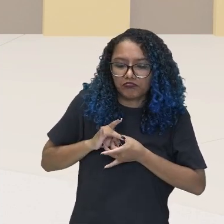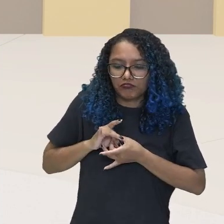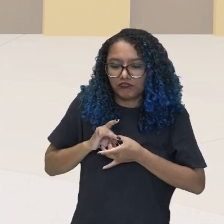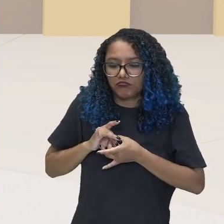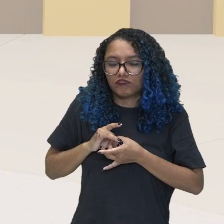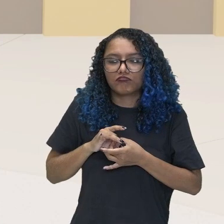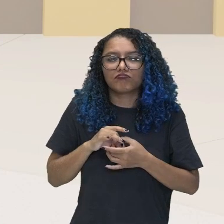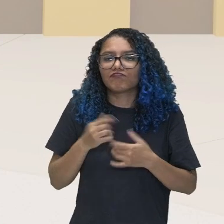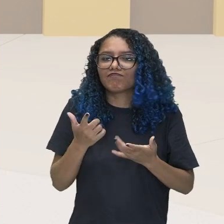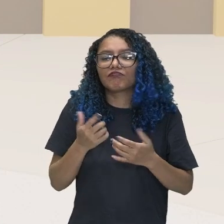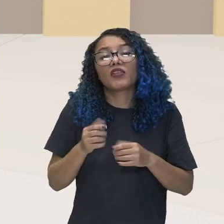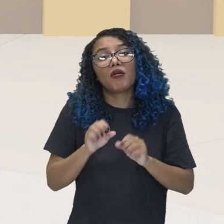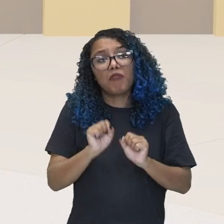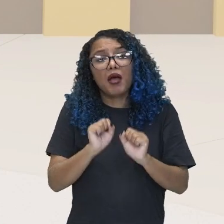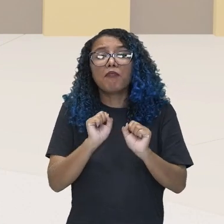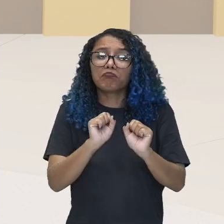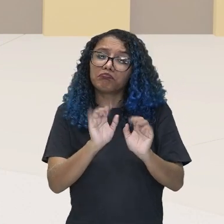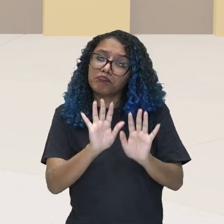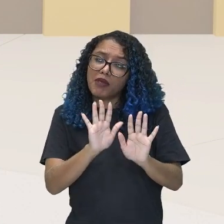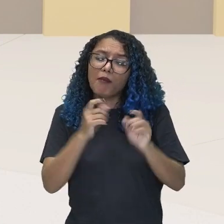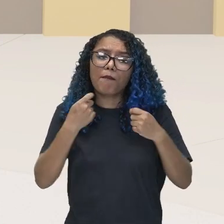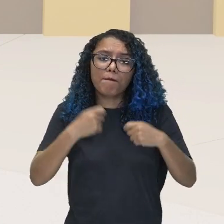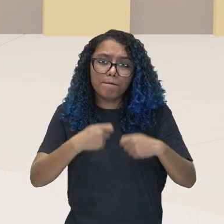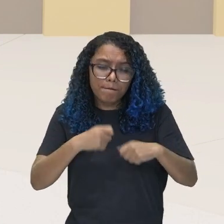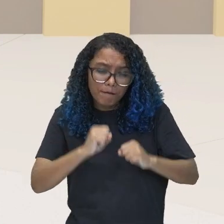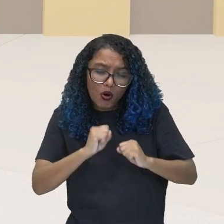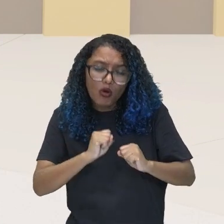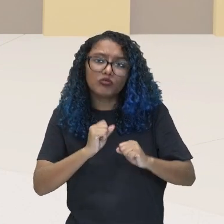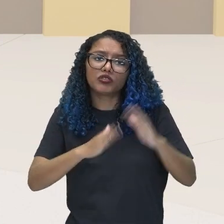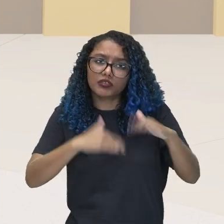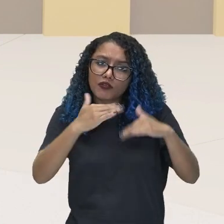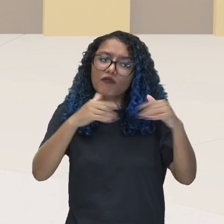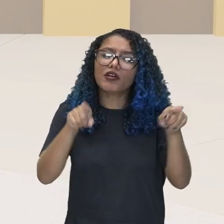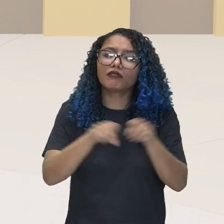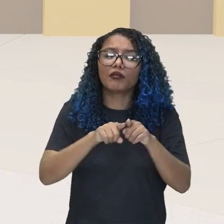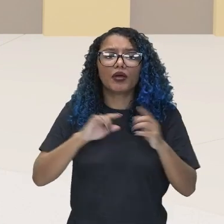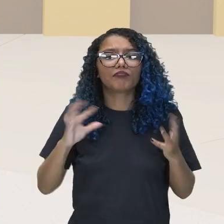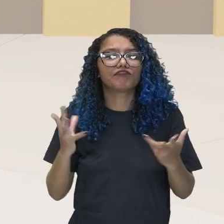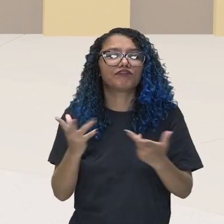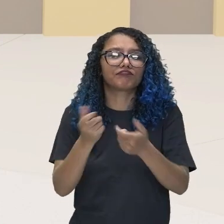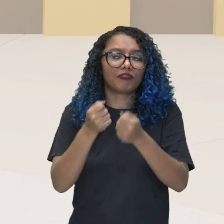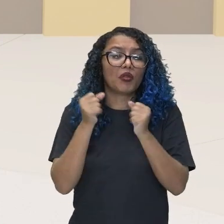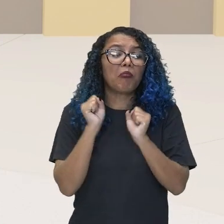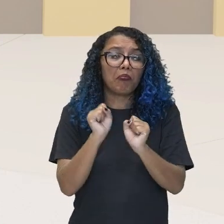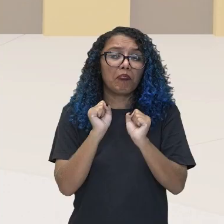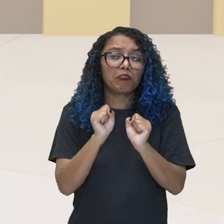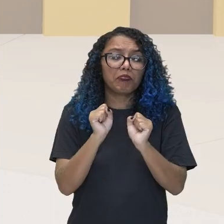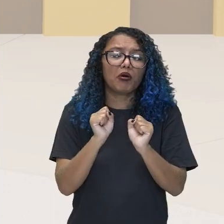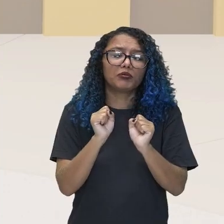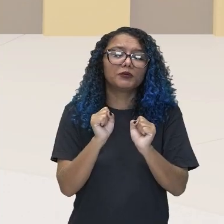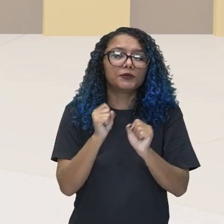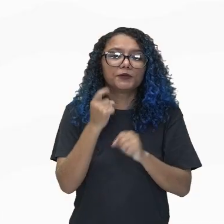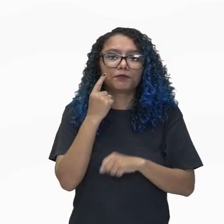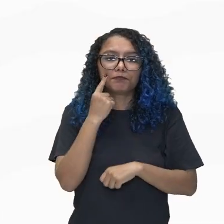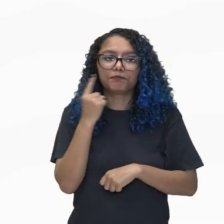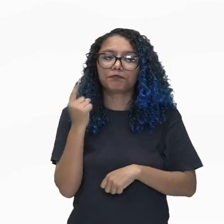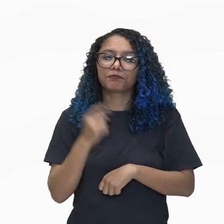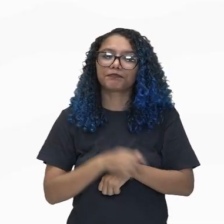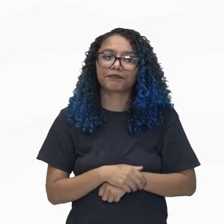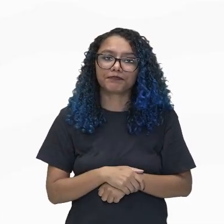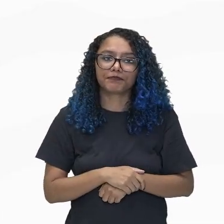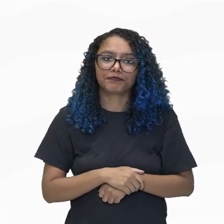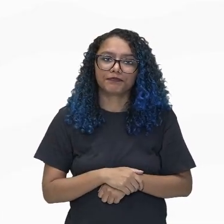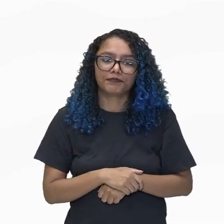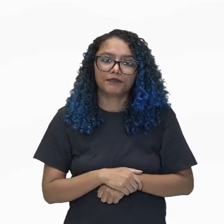desenvolver e nós podemos aperfeiçoar. Então, desenvolvendo e aperfeiçoando